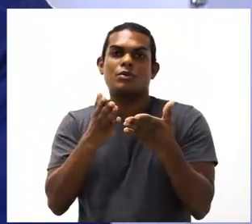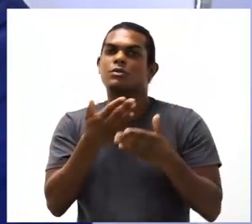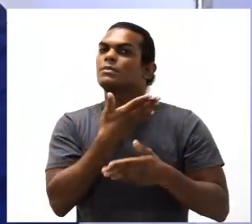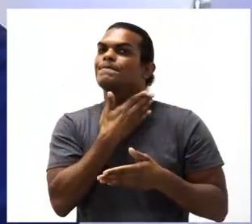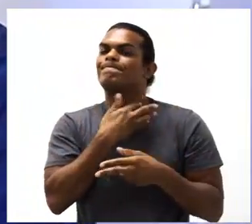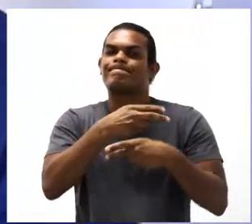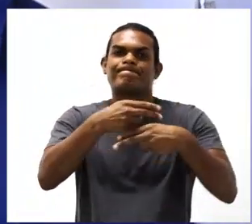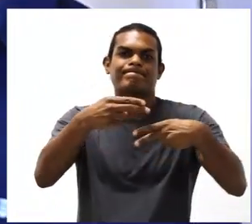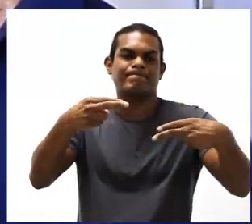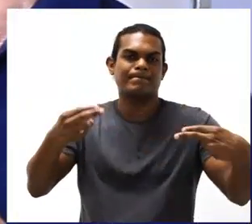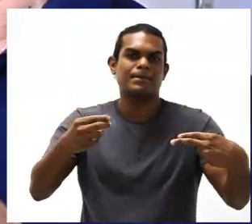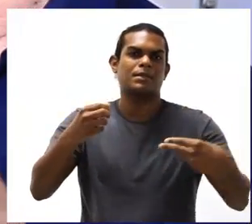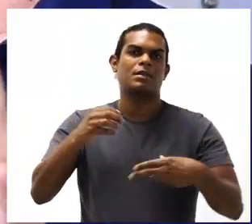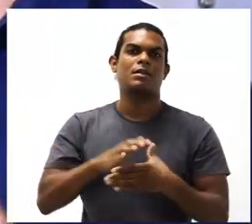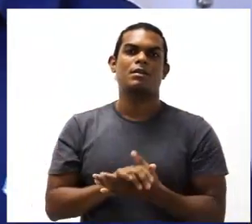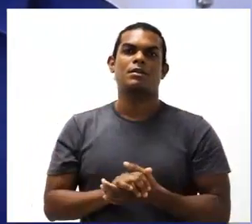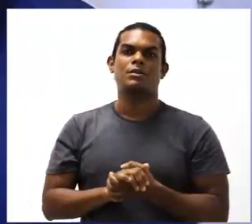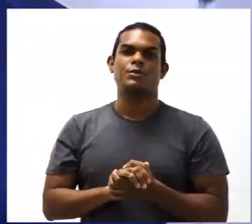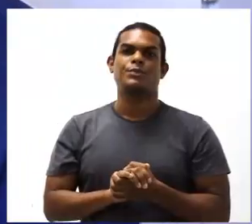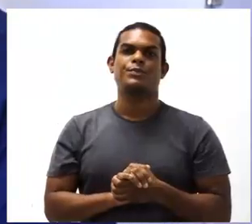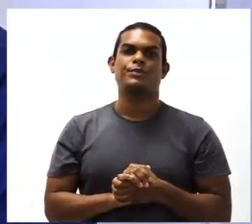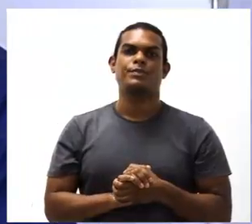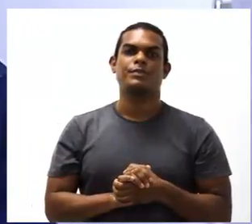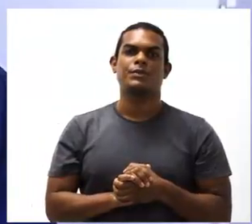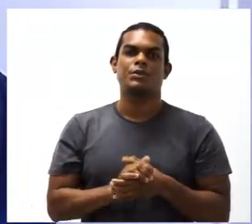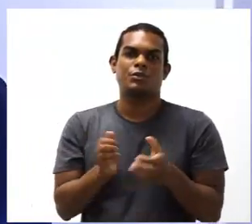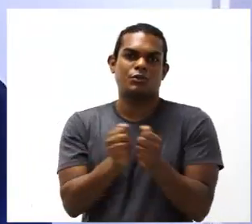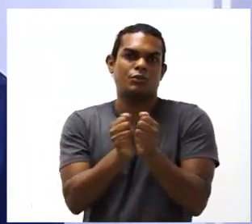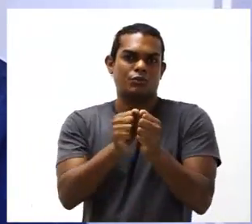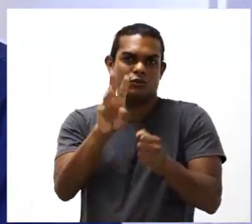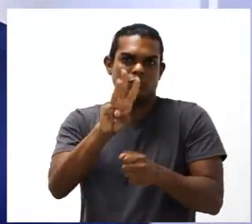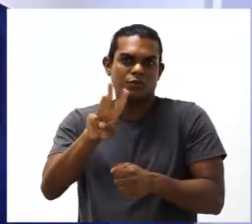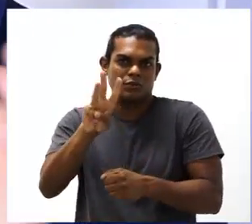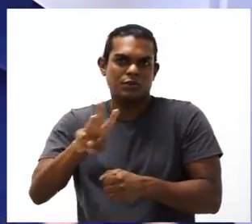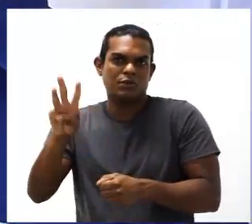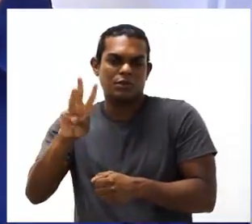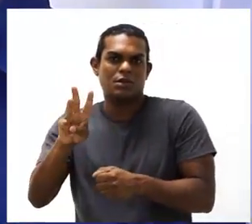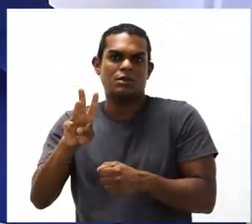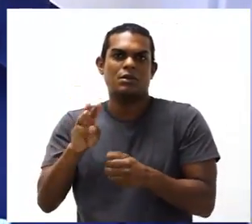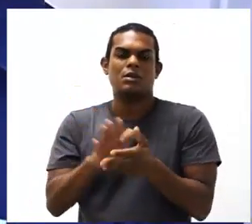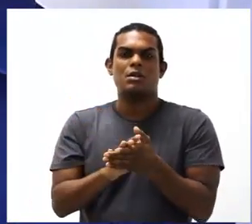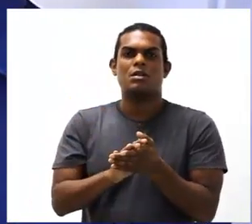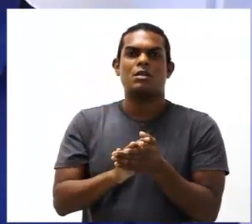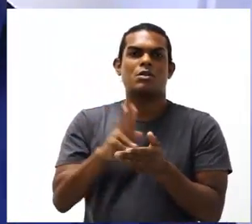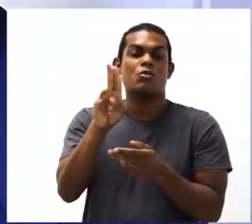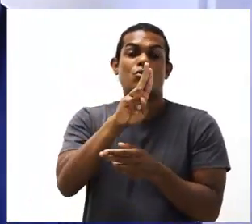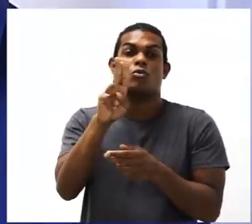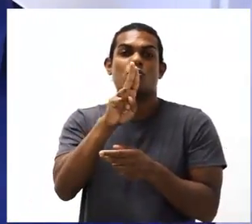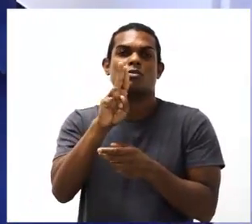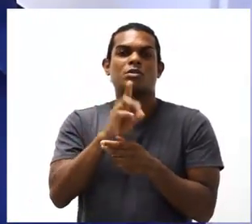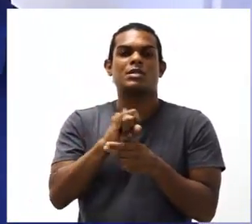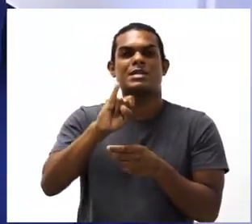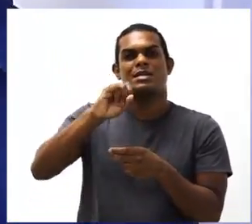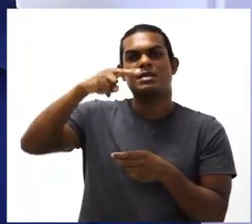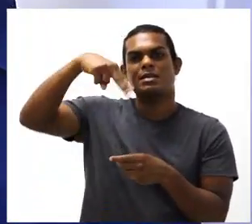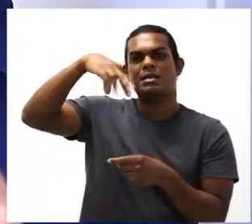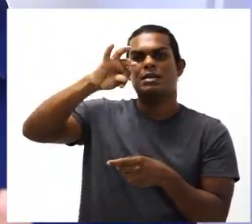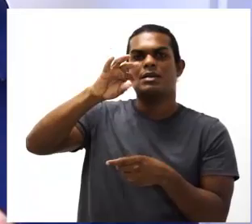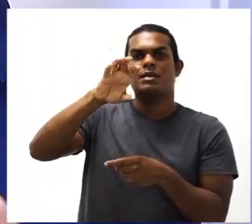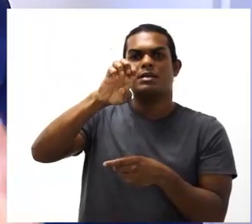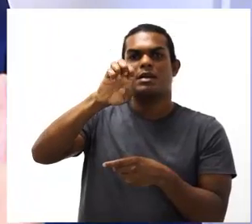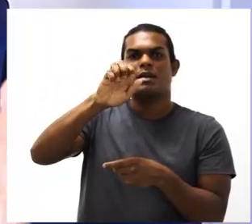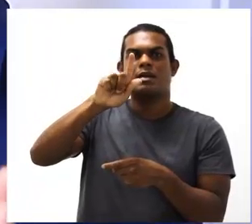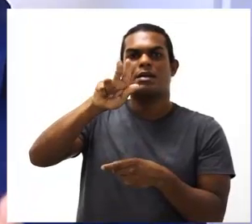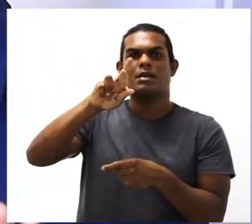com os portais integrados, o conceito fundamental chama-se integração. Né? As organizações elas